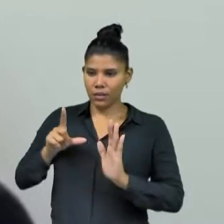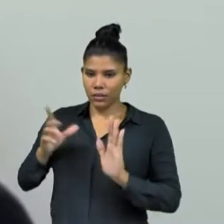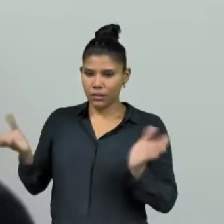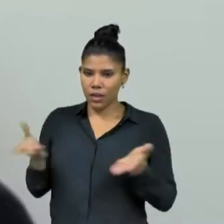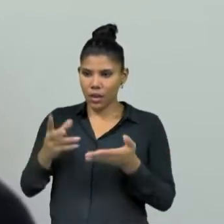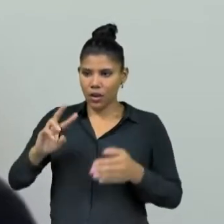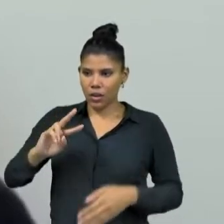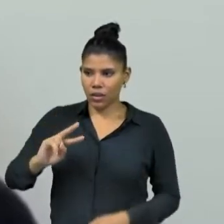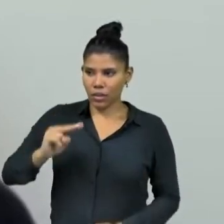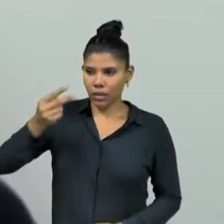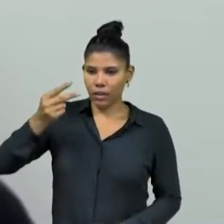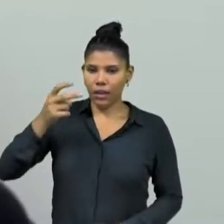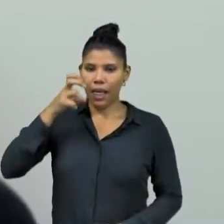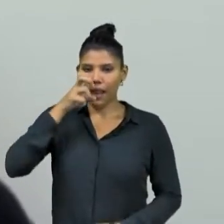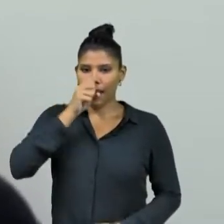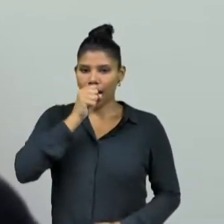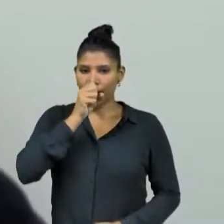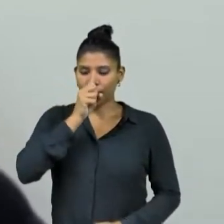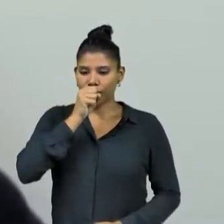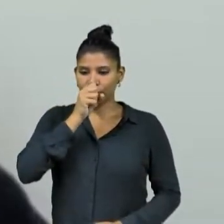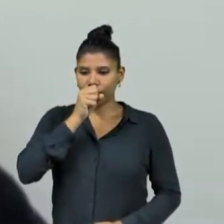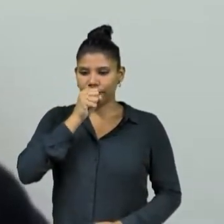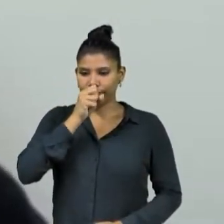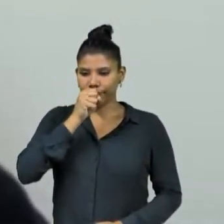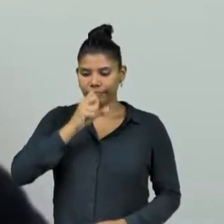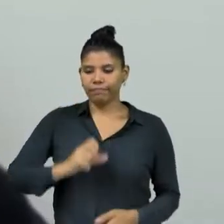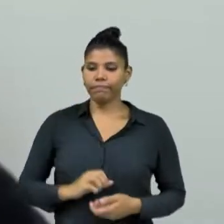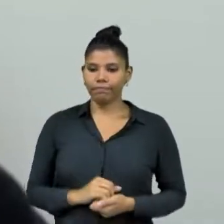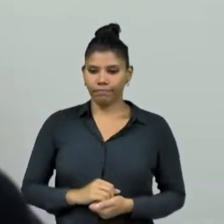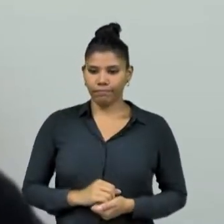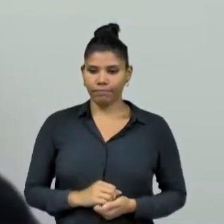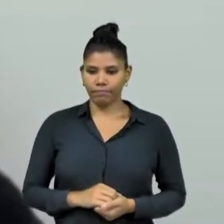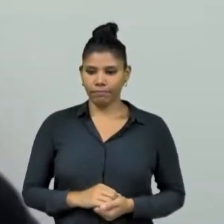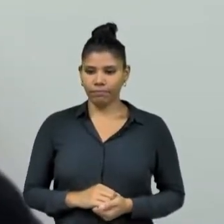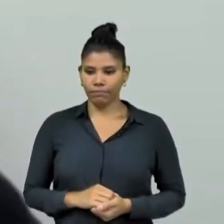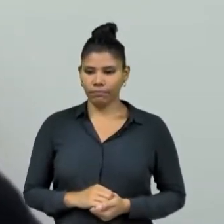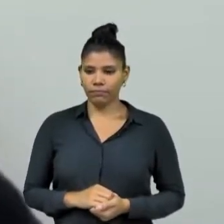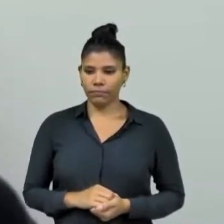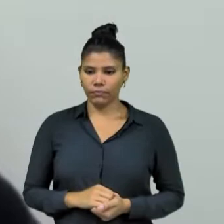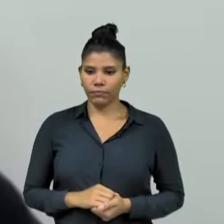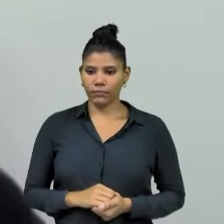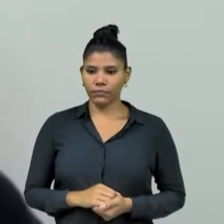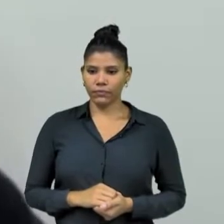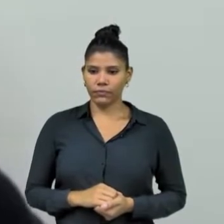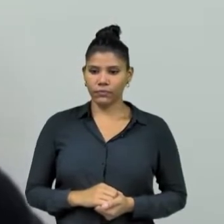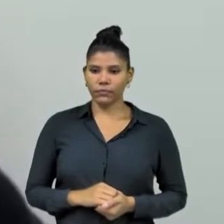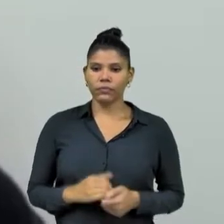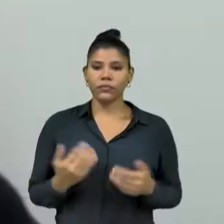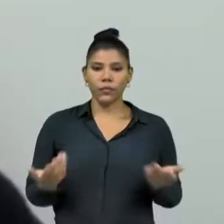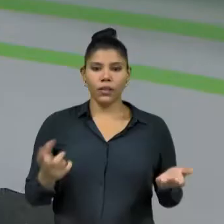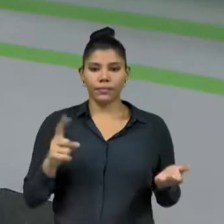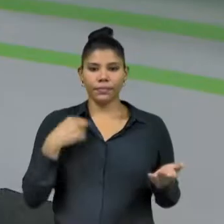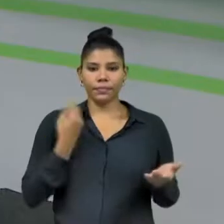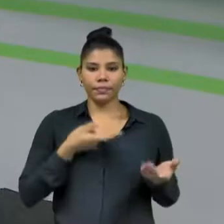grau mais na escala de concentração, o que nos preocupa